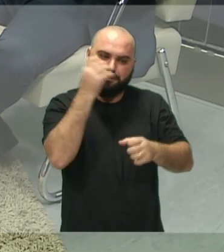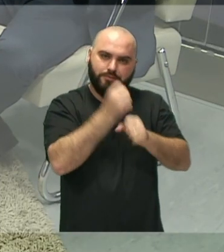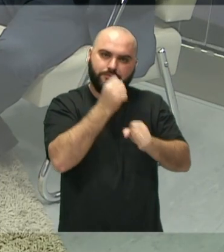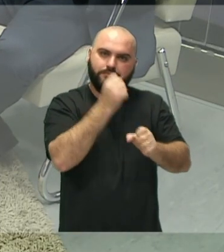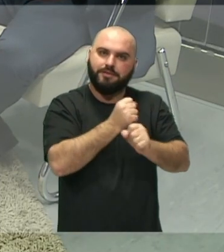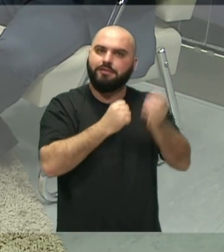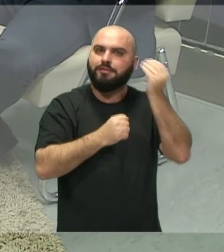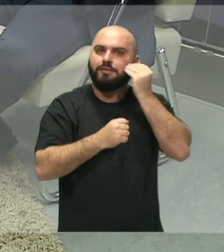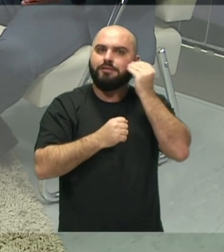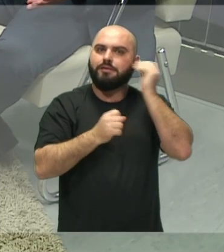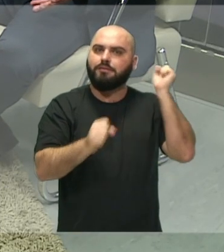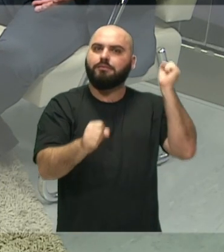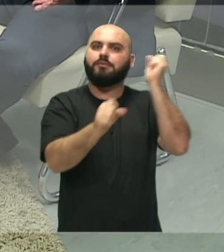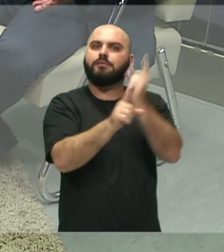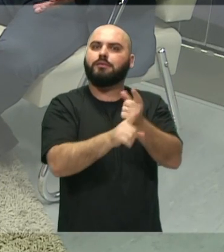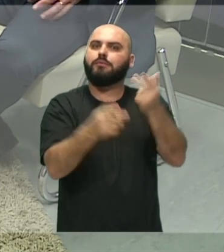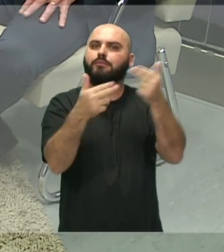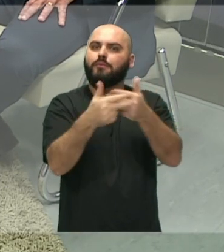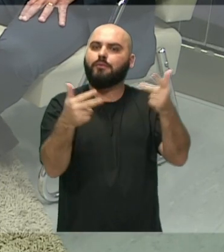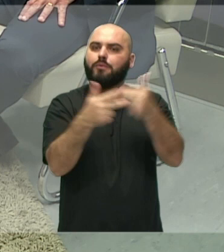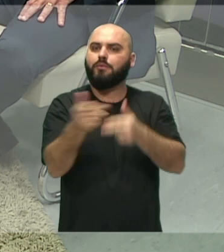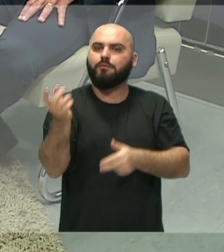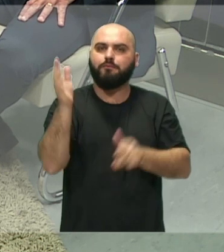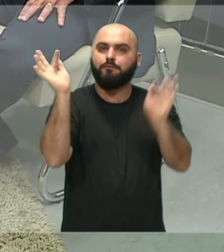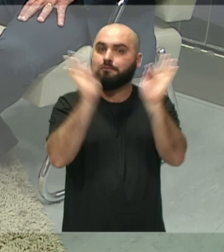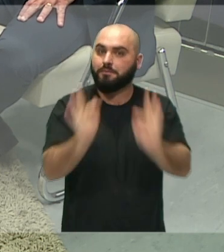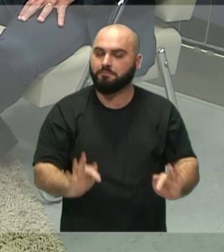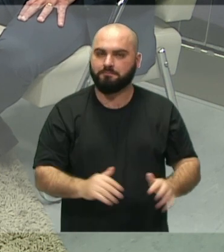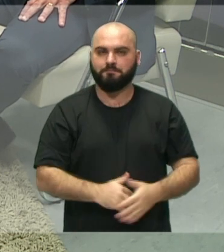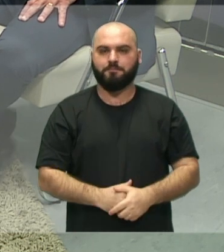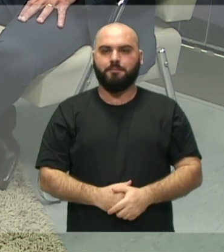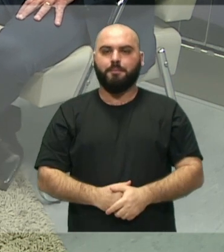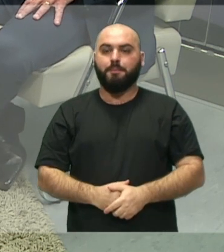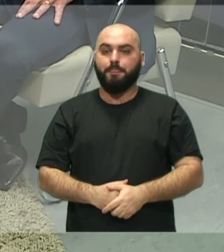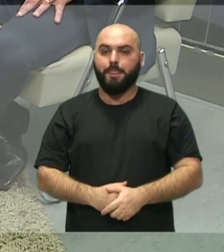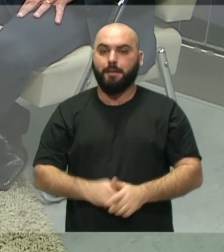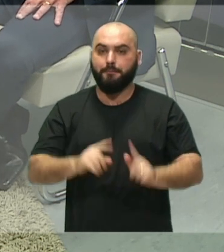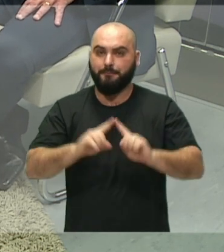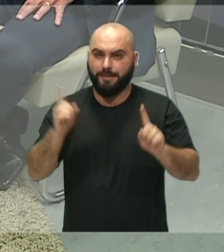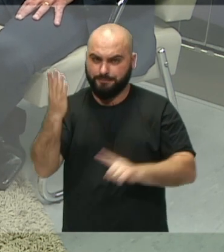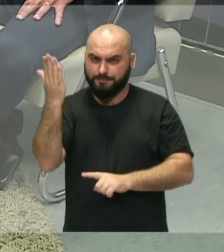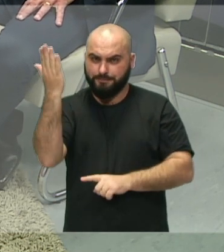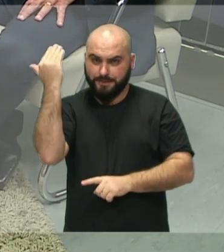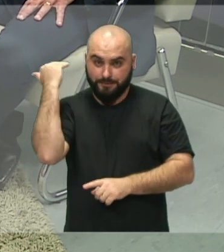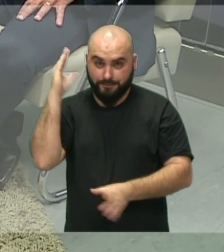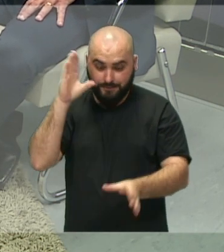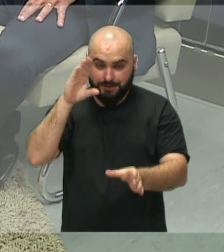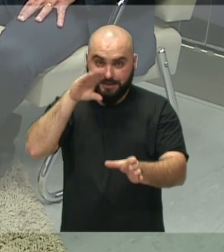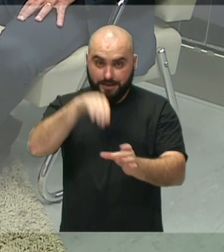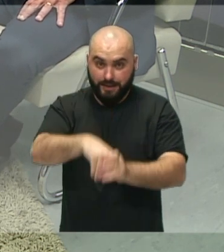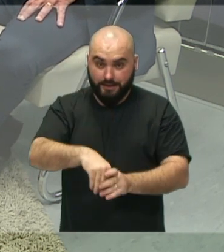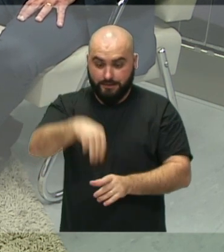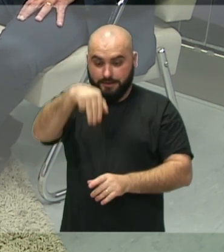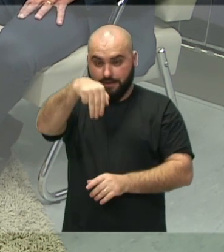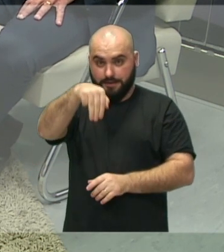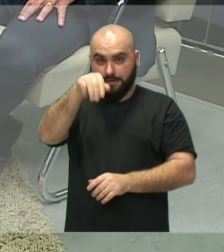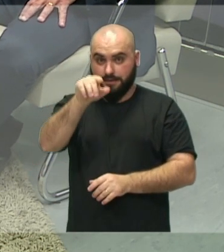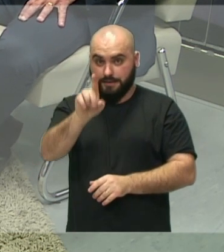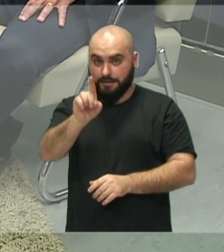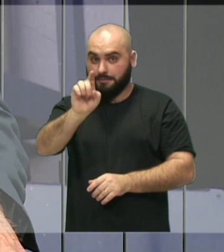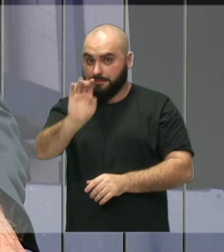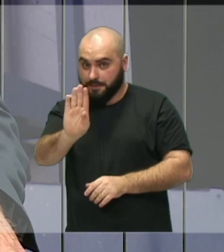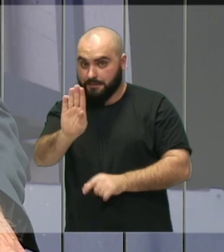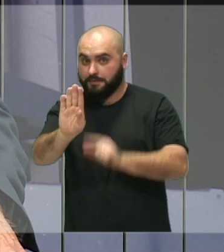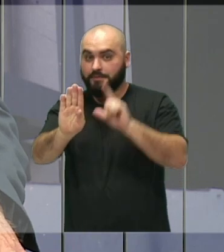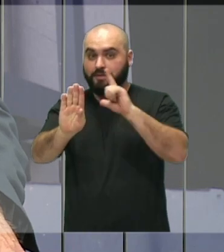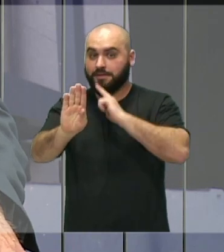tentar buscar novamente o sucesso no pleito. Só que naquela ocasião, dentro do MDB, onde ele me fez o convite,